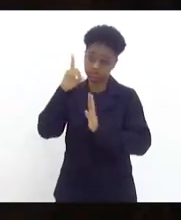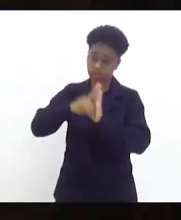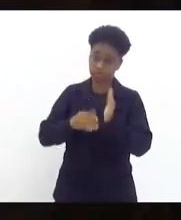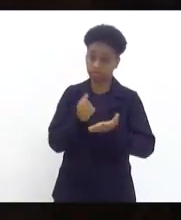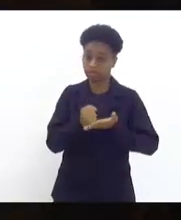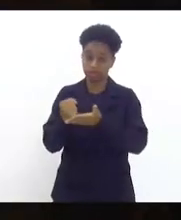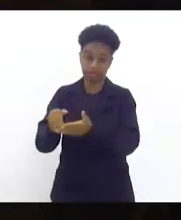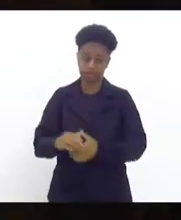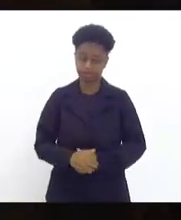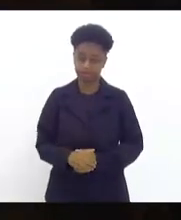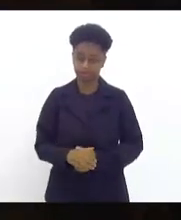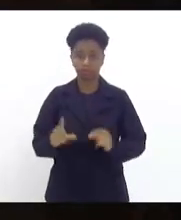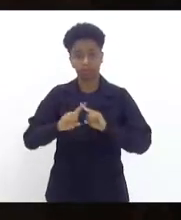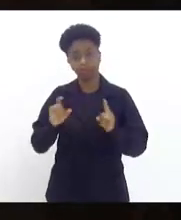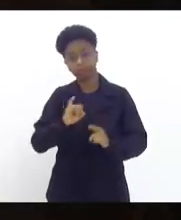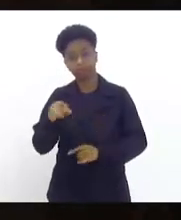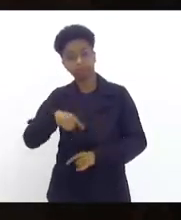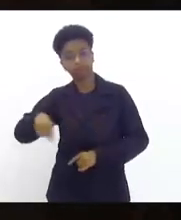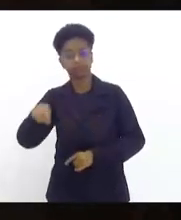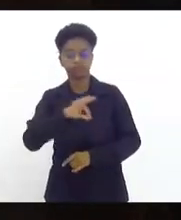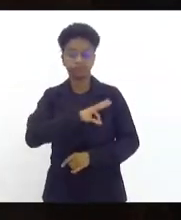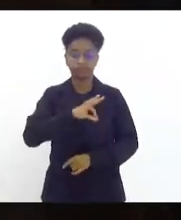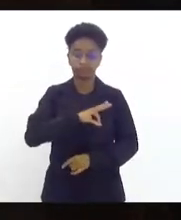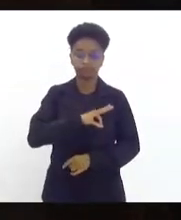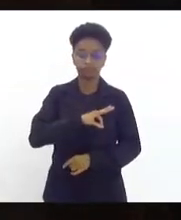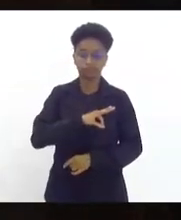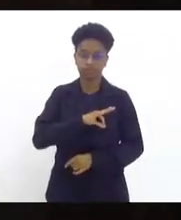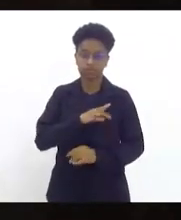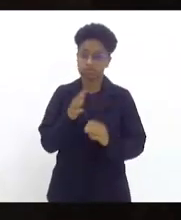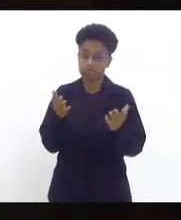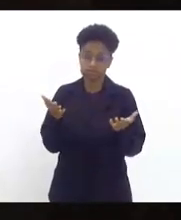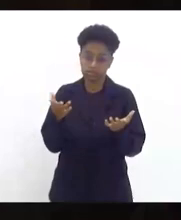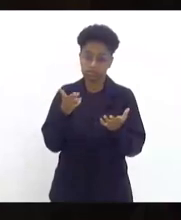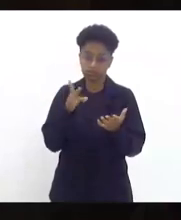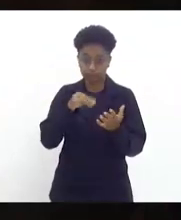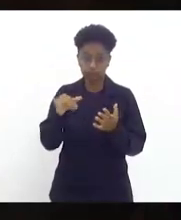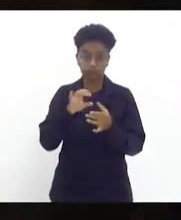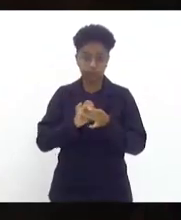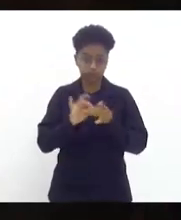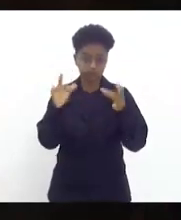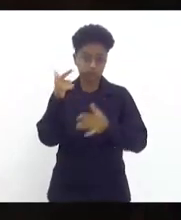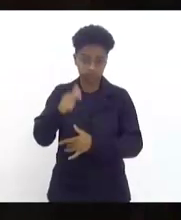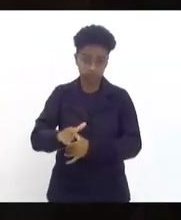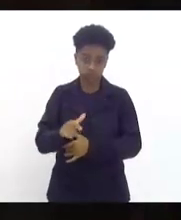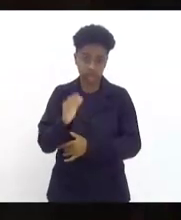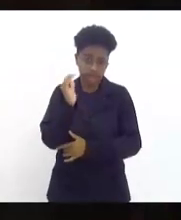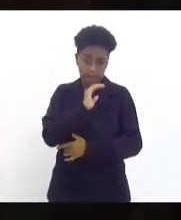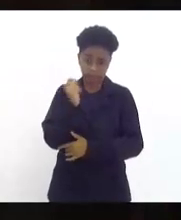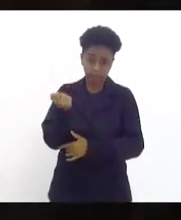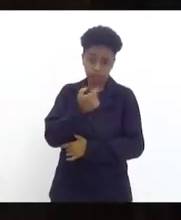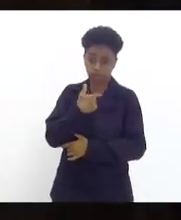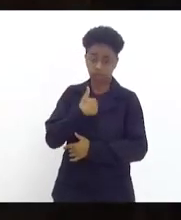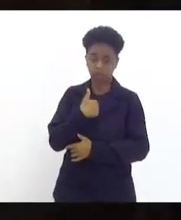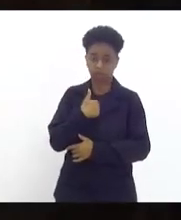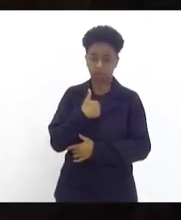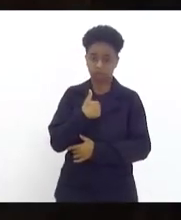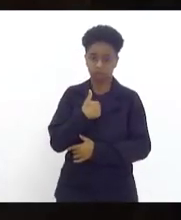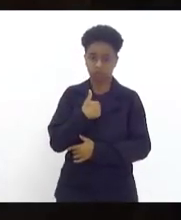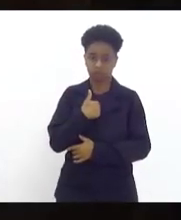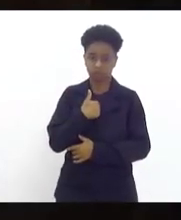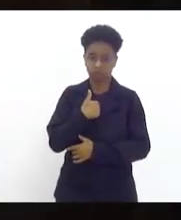e se for para delegacia e foi para uma Custódia dessa da vida ele vai sair mais rápido que eu